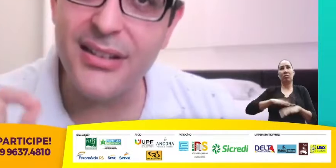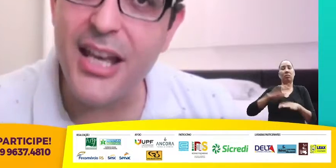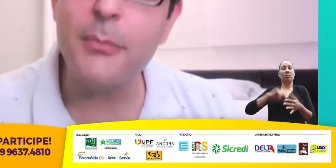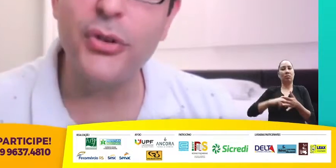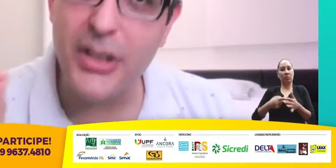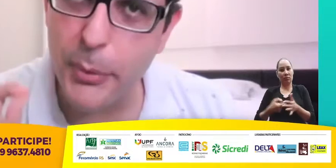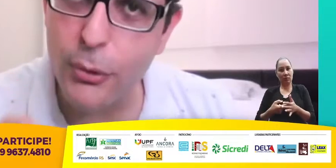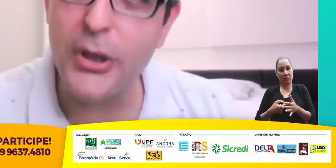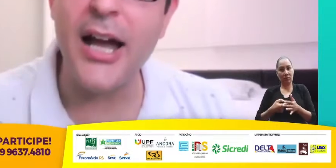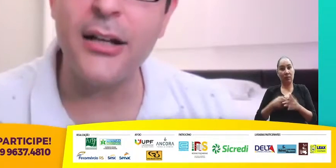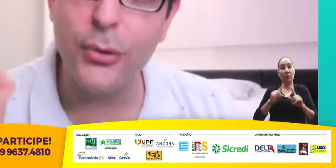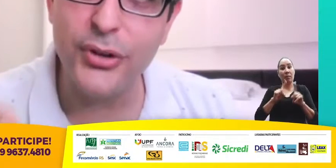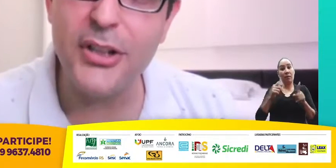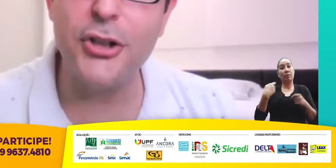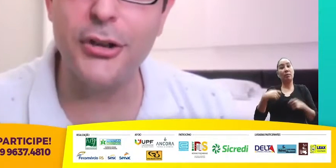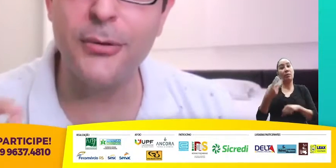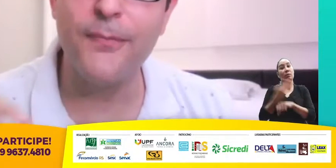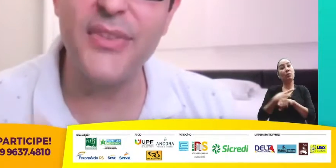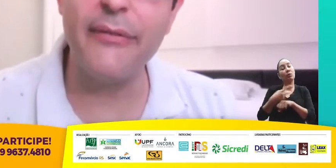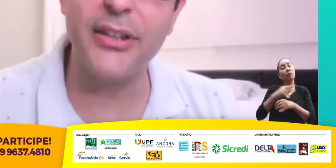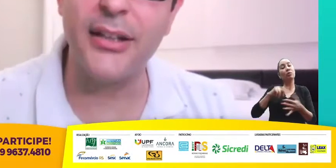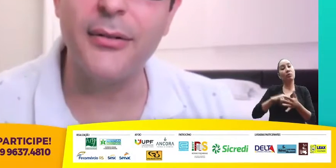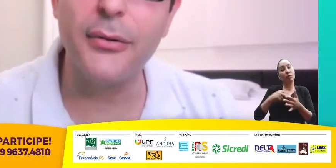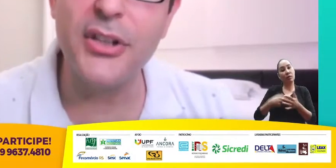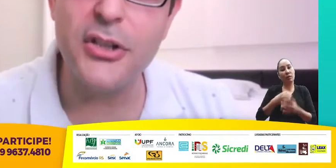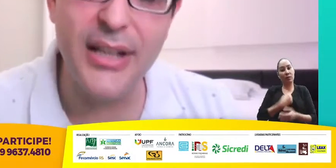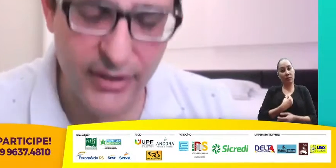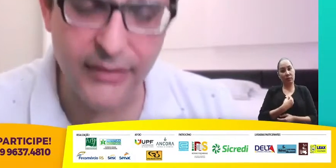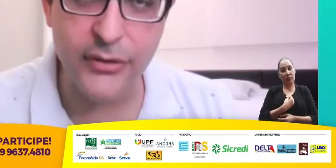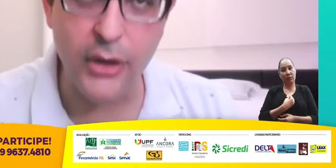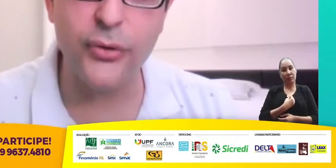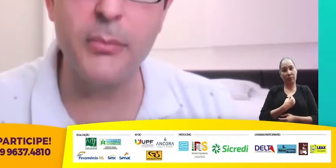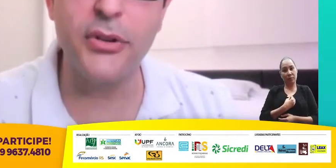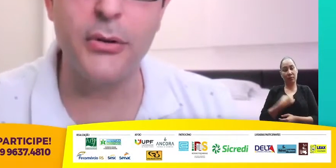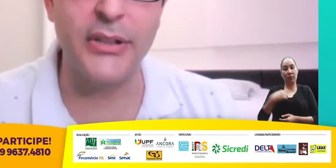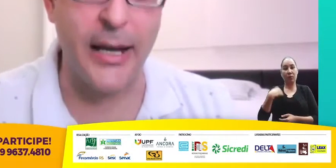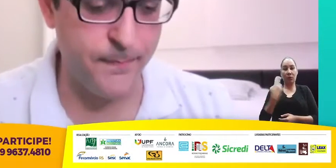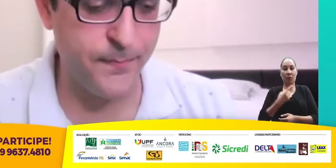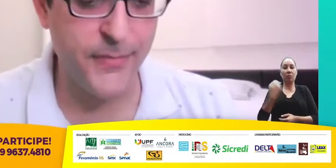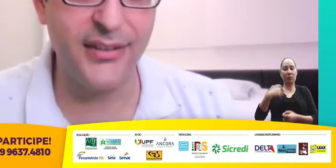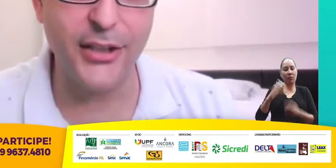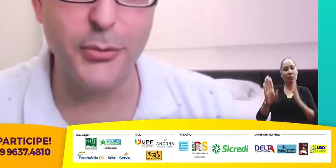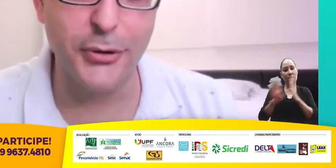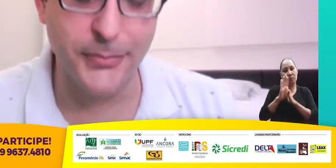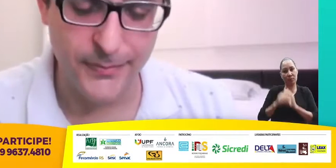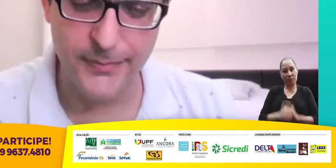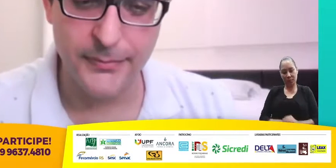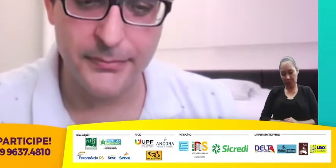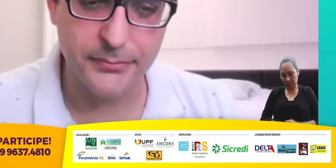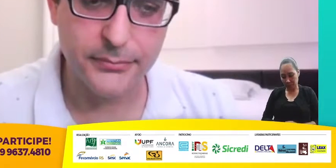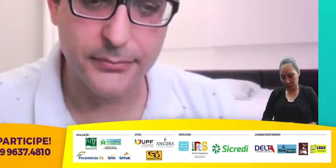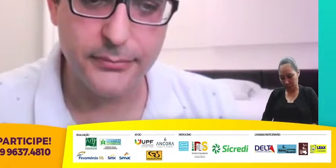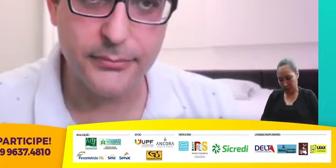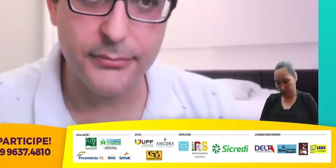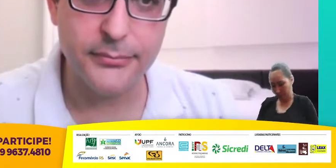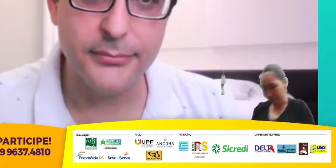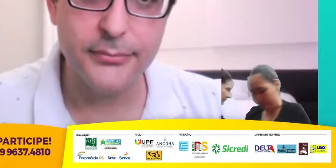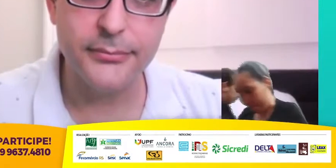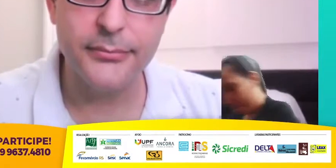mas nós temos que procurar o sentido da vida. O sentido da vida nós vamos encontrar. Certo, Bruno?